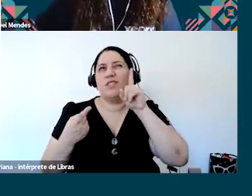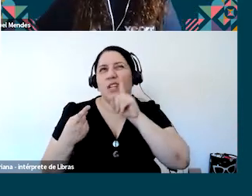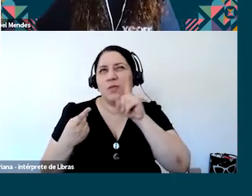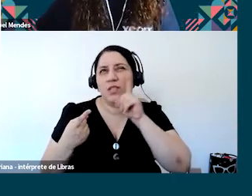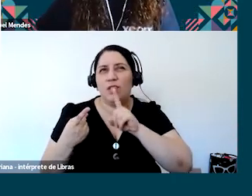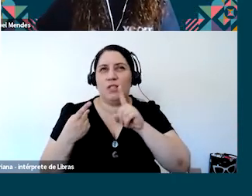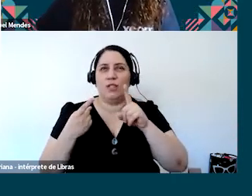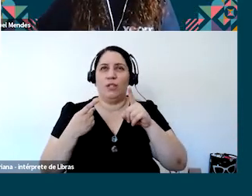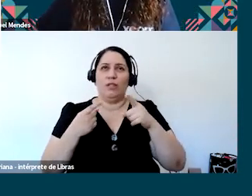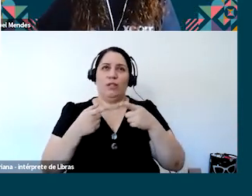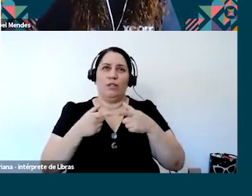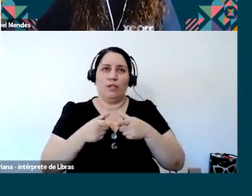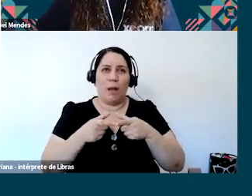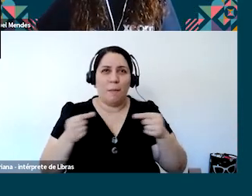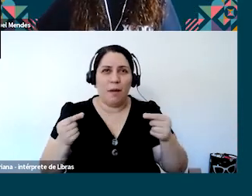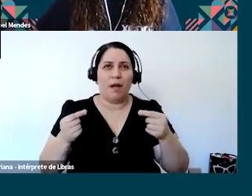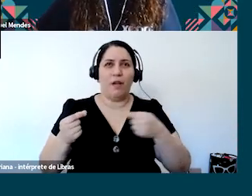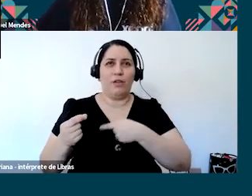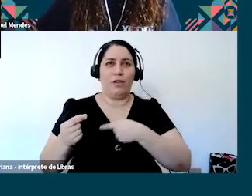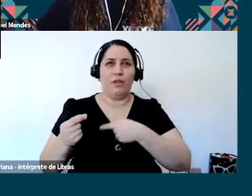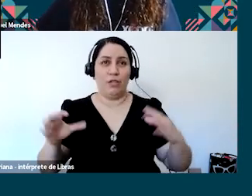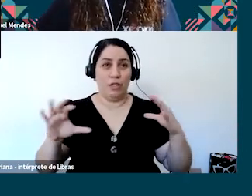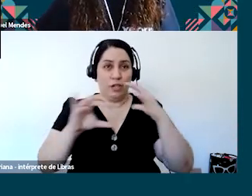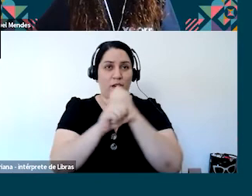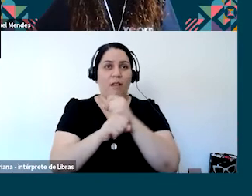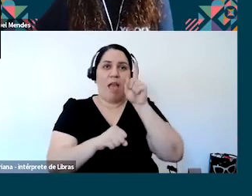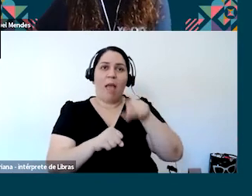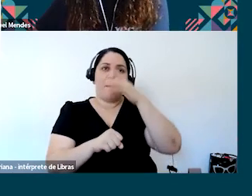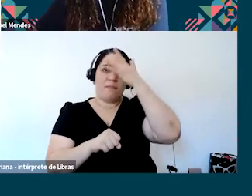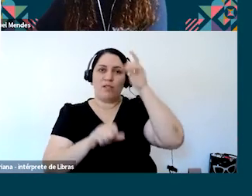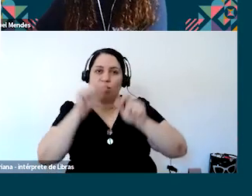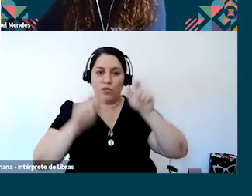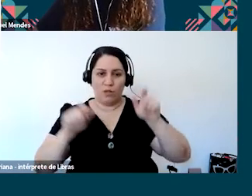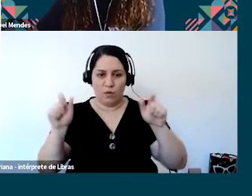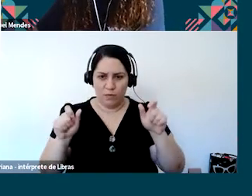da China, Estados Unidos e Japão. Porém, se a gente...